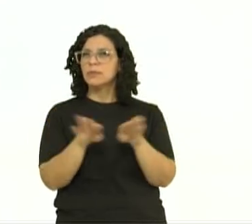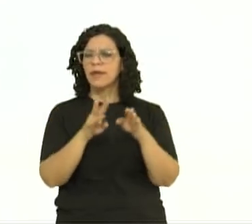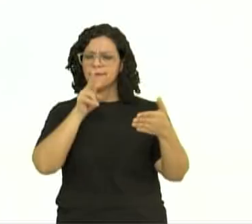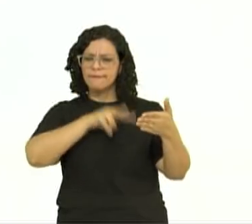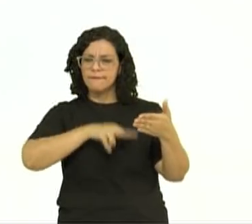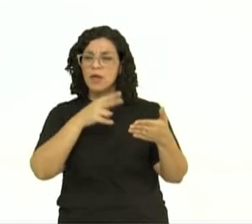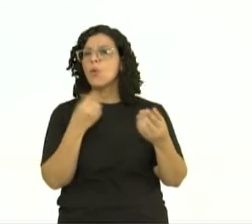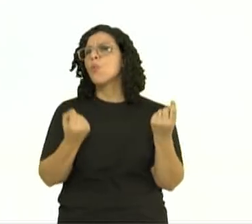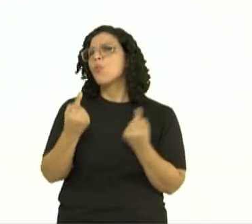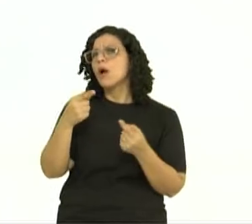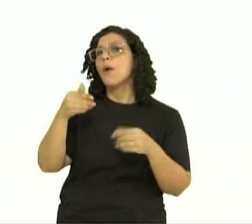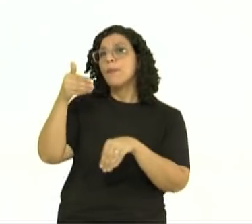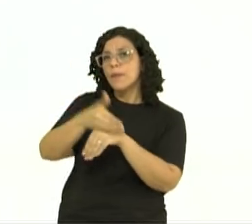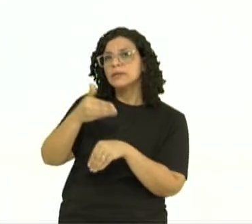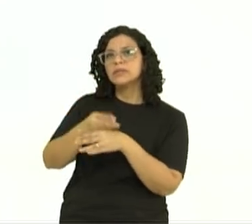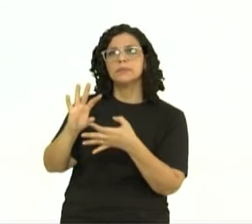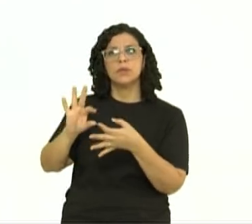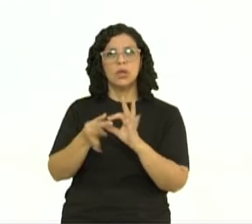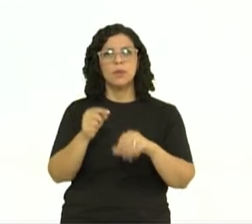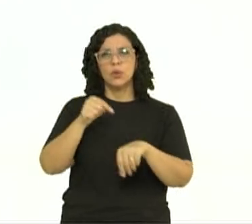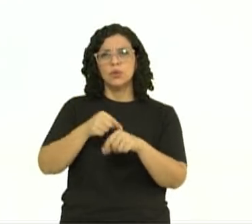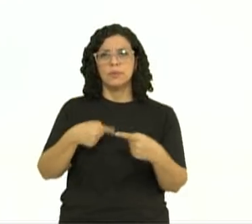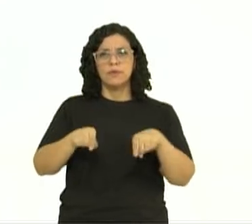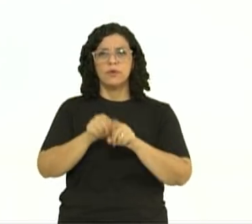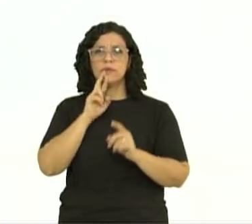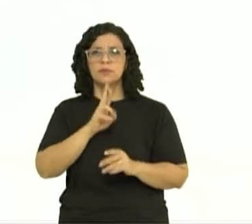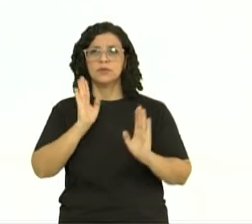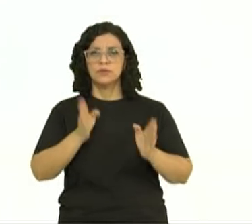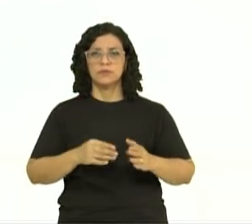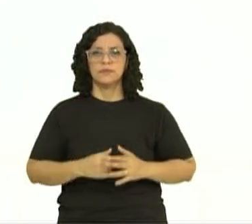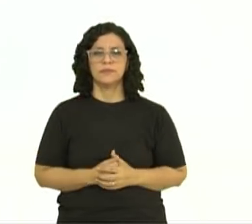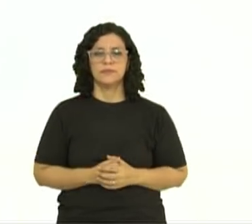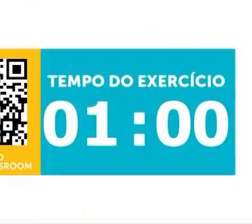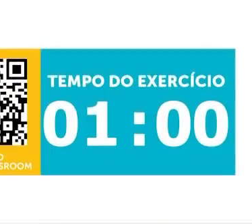rever quais das modalidades são olímpicas. Um tempinho aí para vocês e já voltamos.